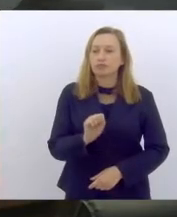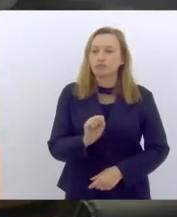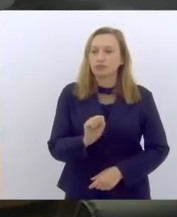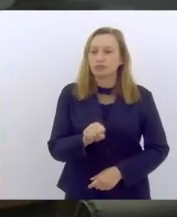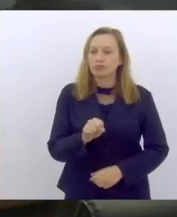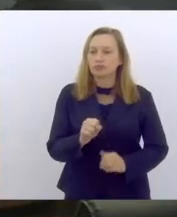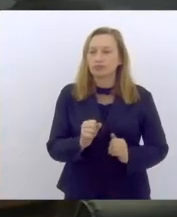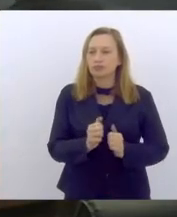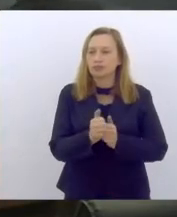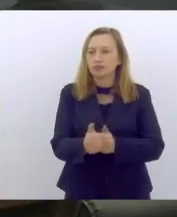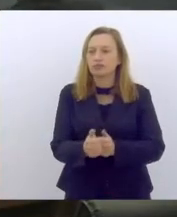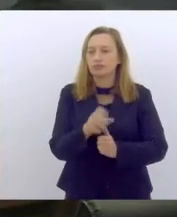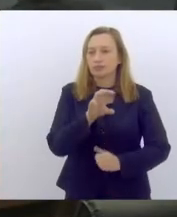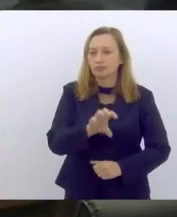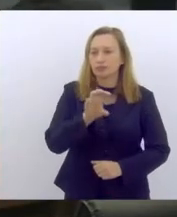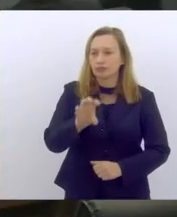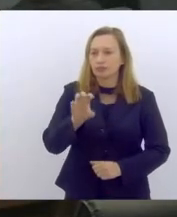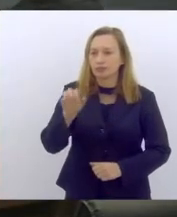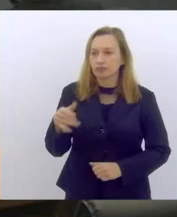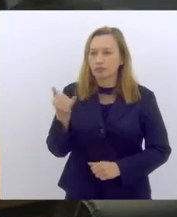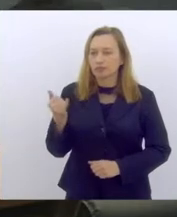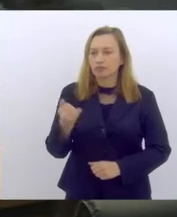com a ccj